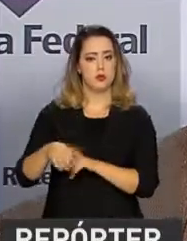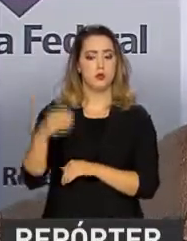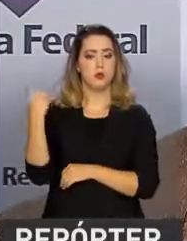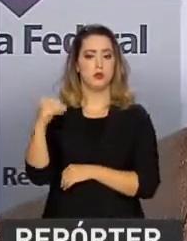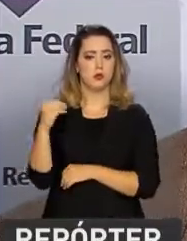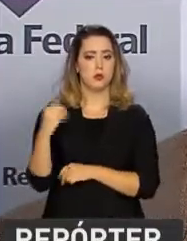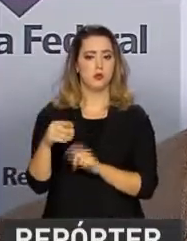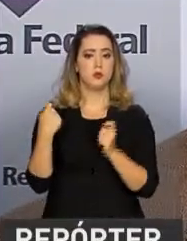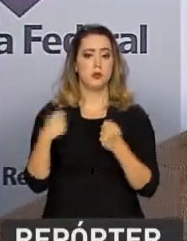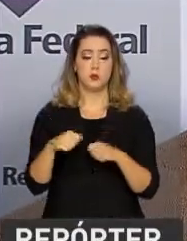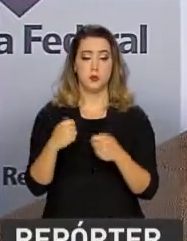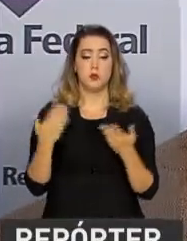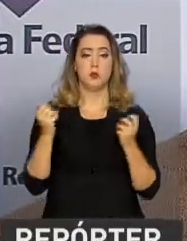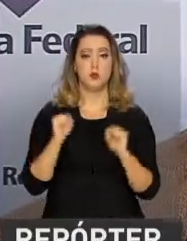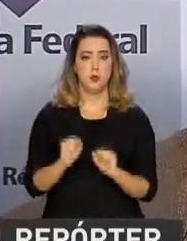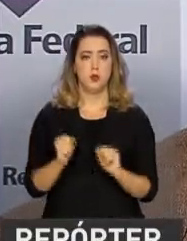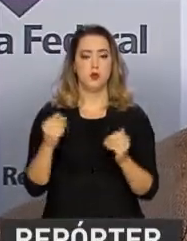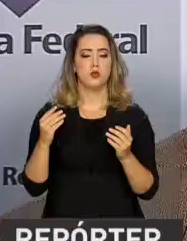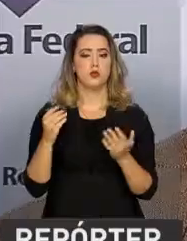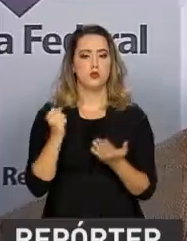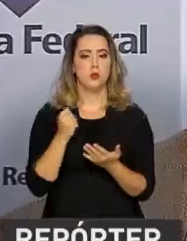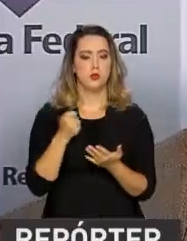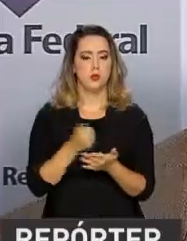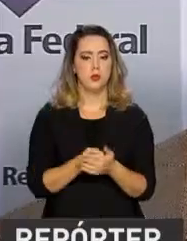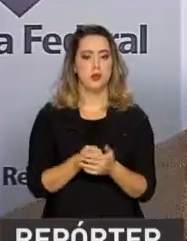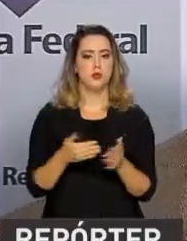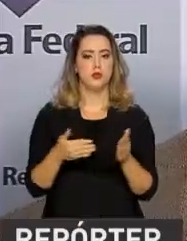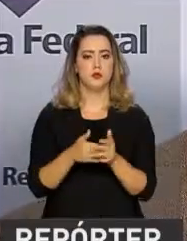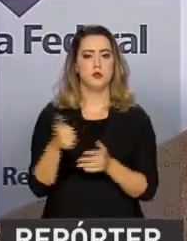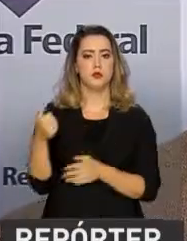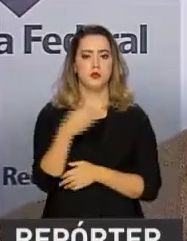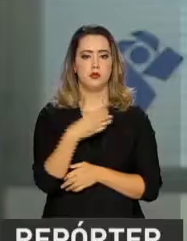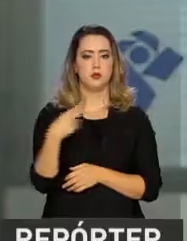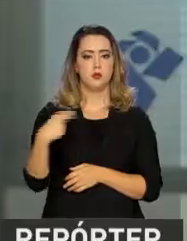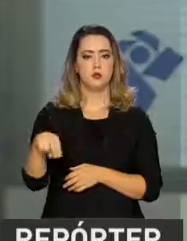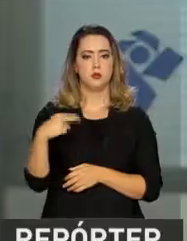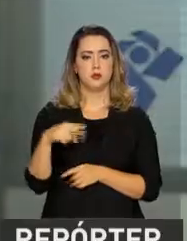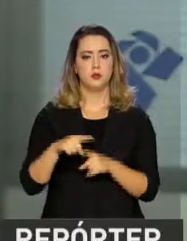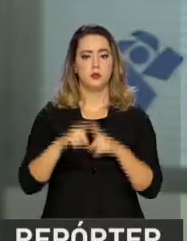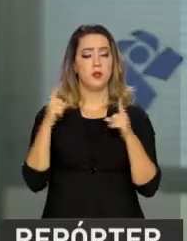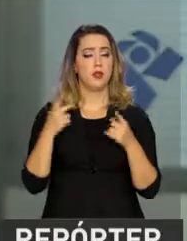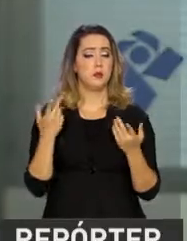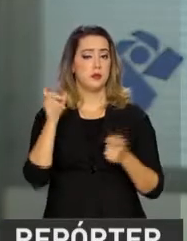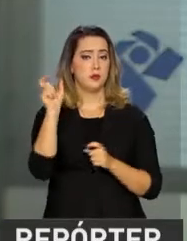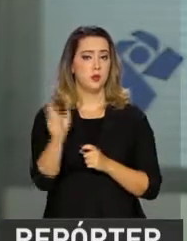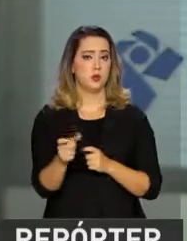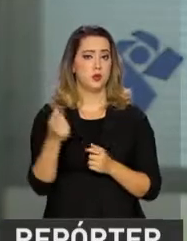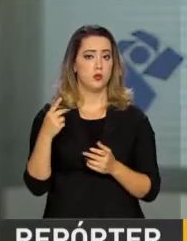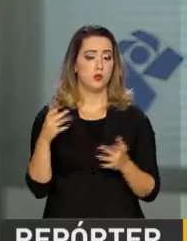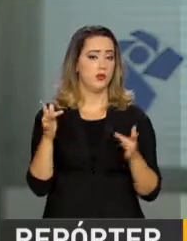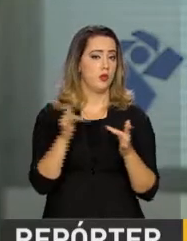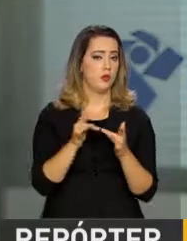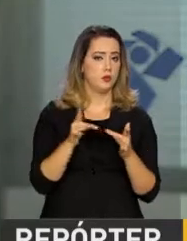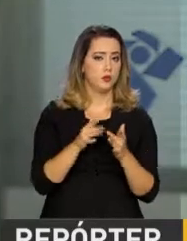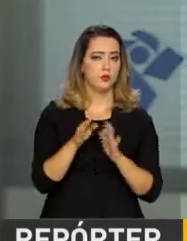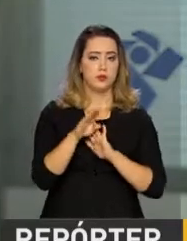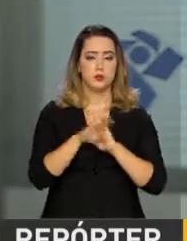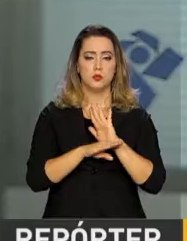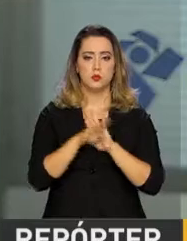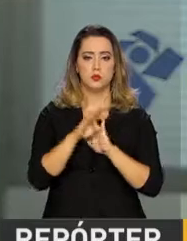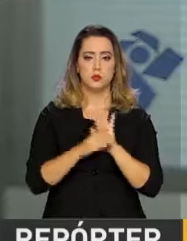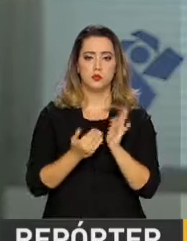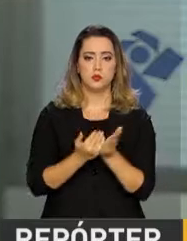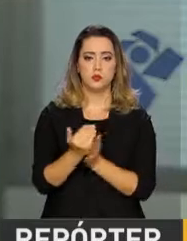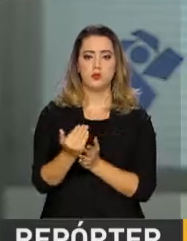devem ser pagas até o dia 14 de novembro mas para quem vai aderir ao programa a partir de agora